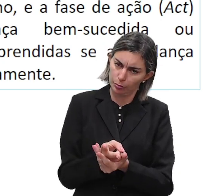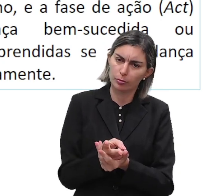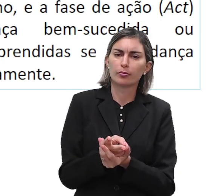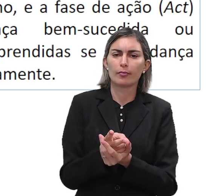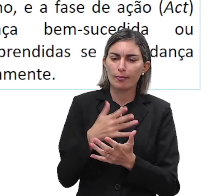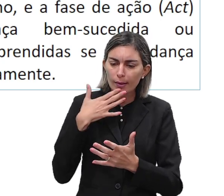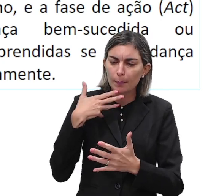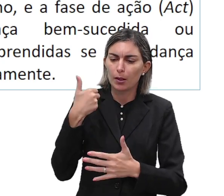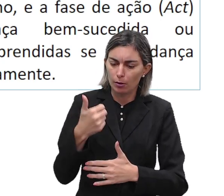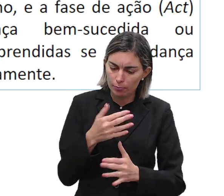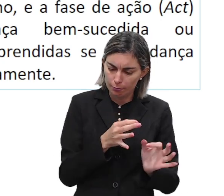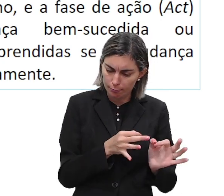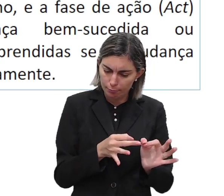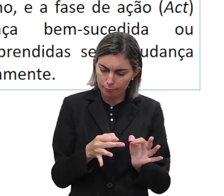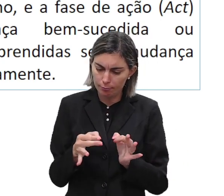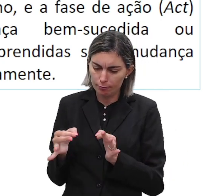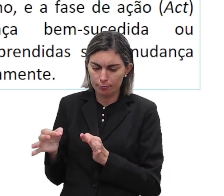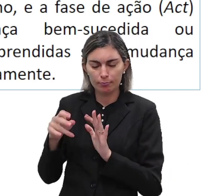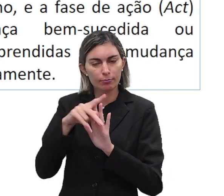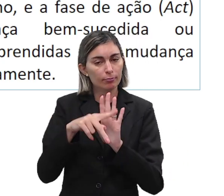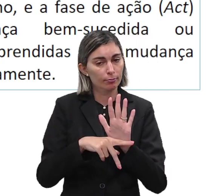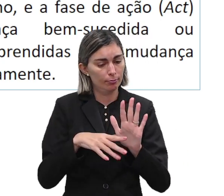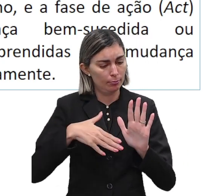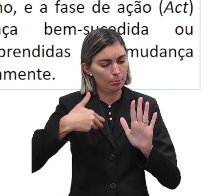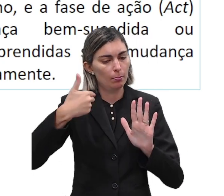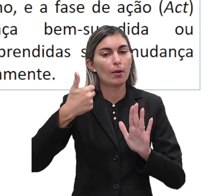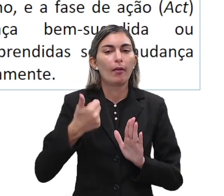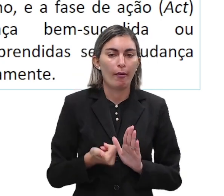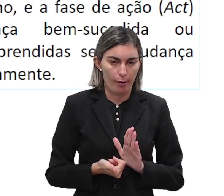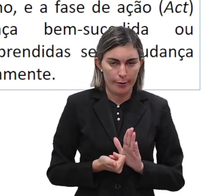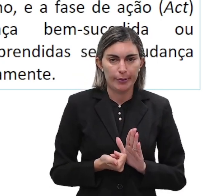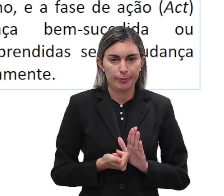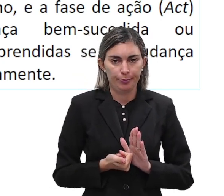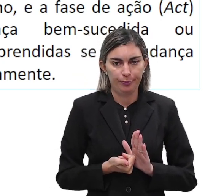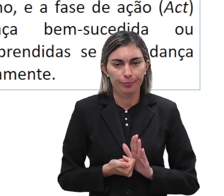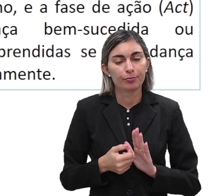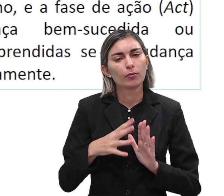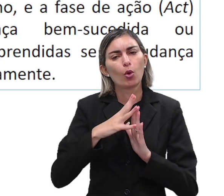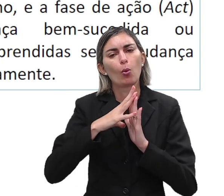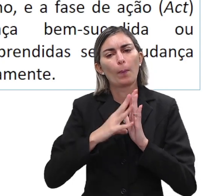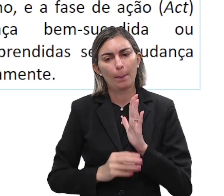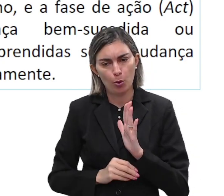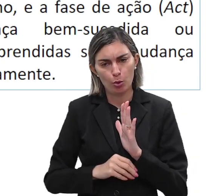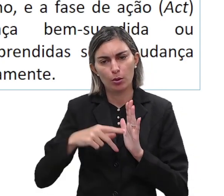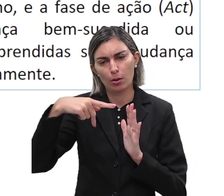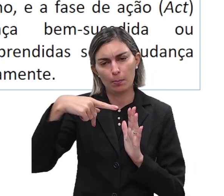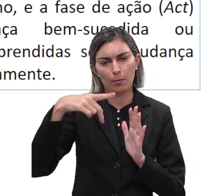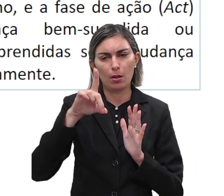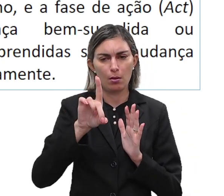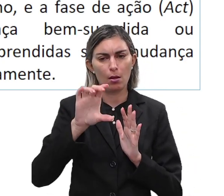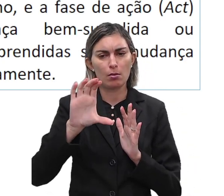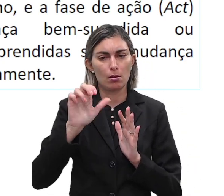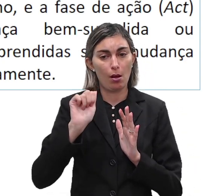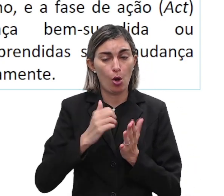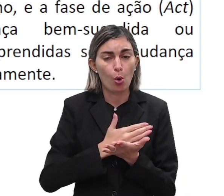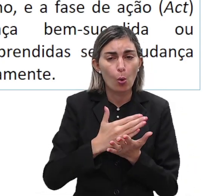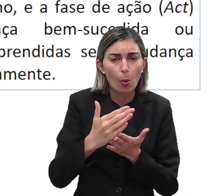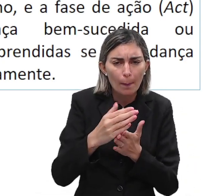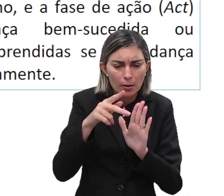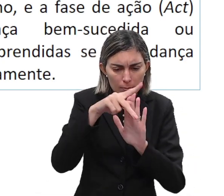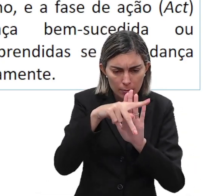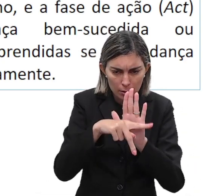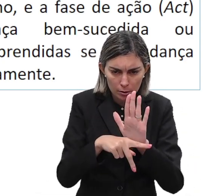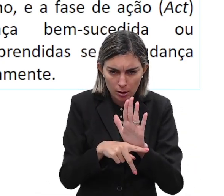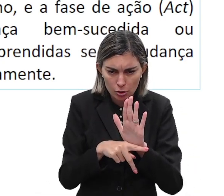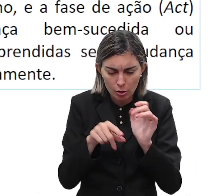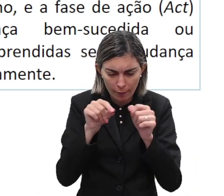buscando melhorar esse planejamento, ou melhor, essa melhoria. O modelo PDCA começa com a fase de planejamento, na